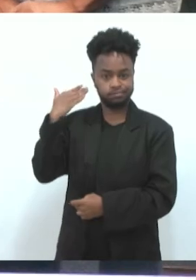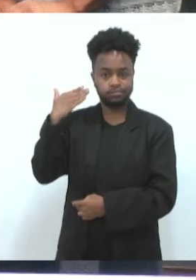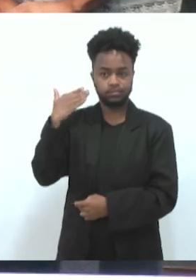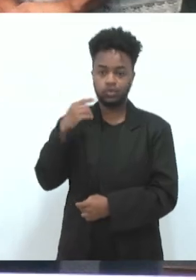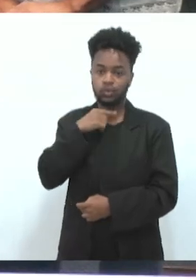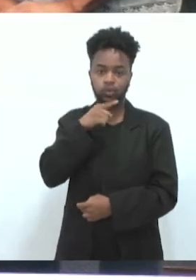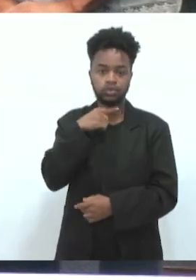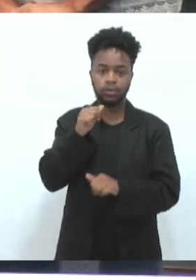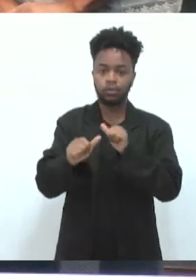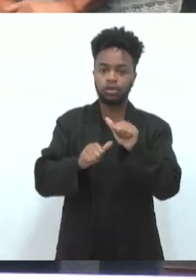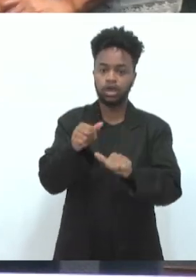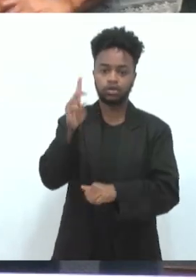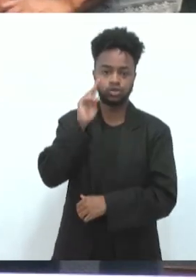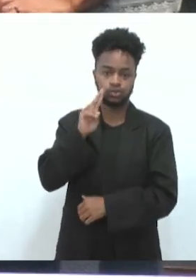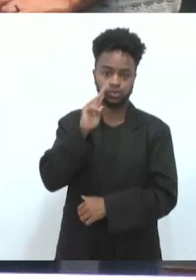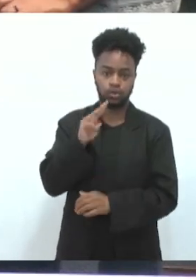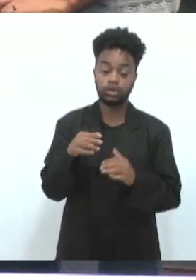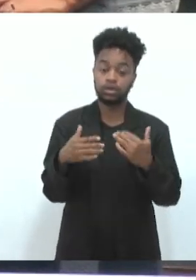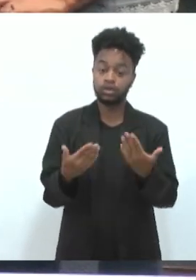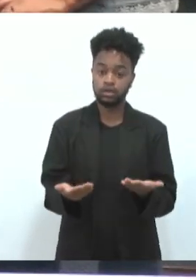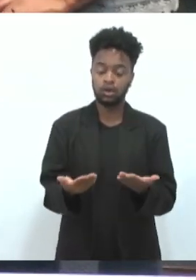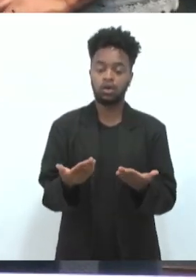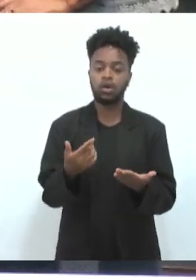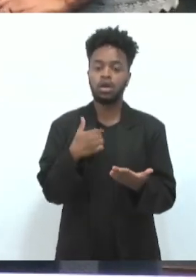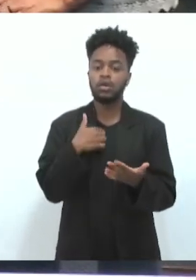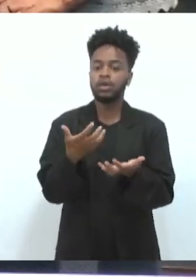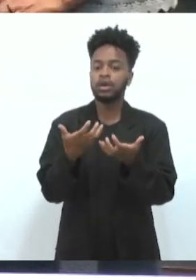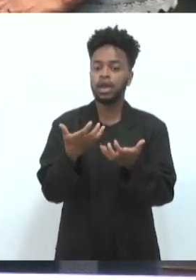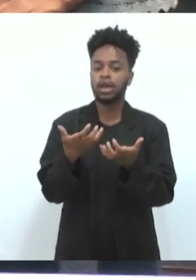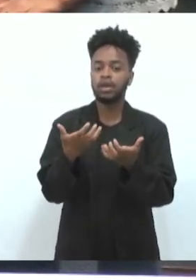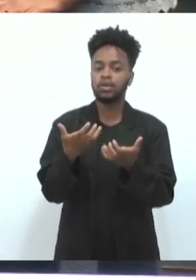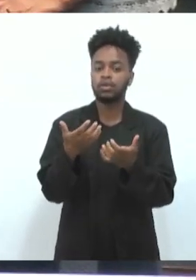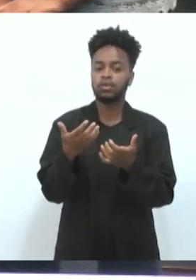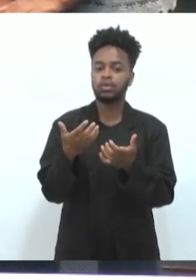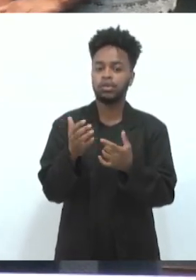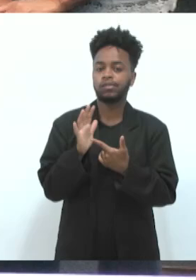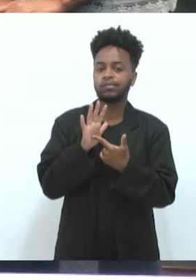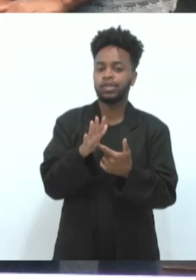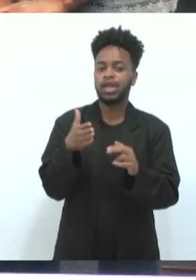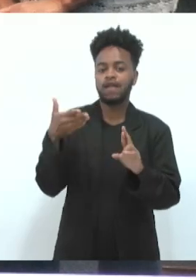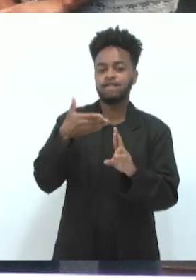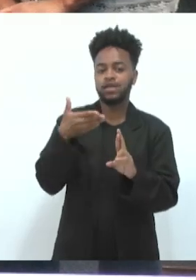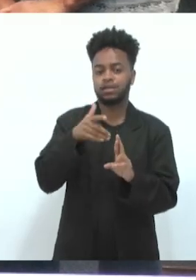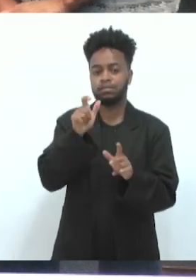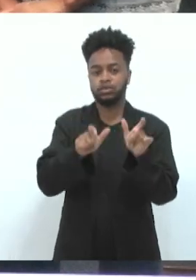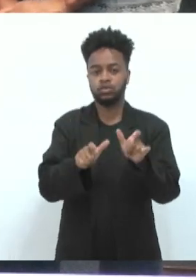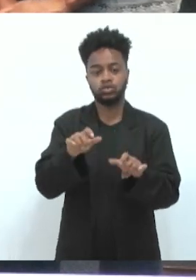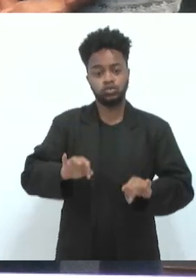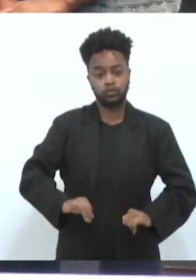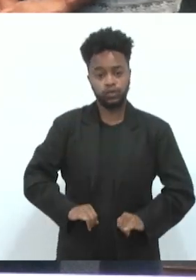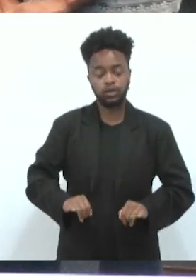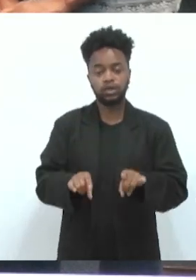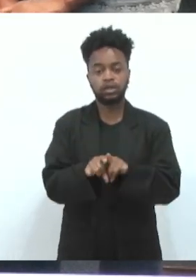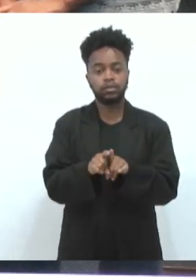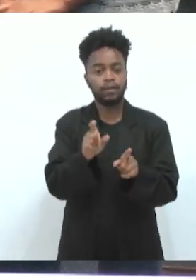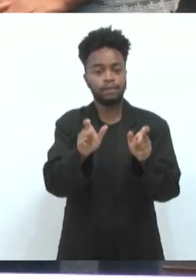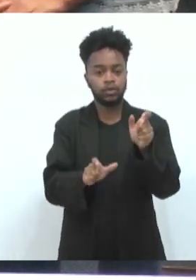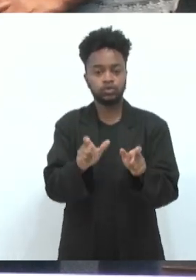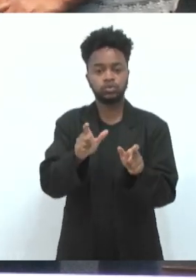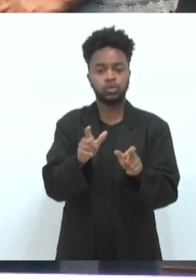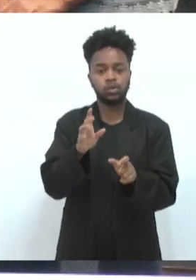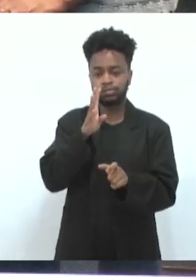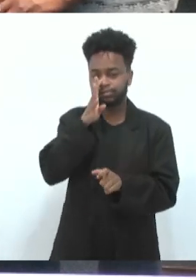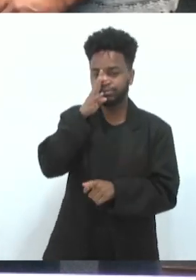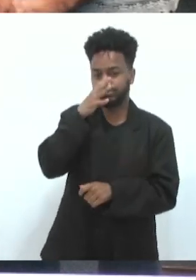transformar a sua história. Então, referenciar aqueles, sobretudo, não só que sofreram, mas que resistiram com